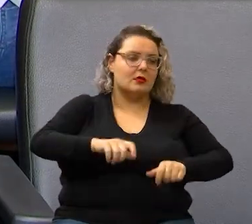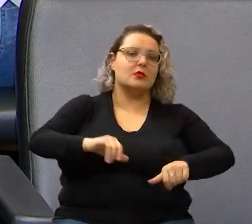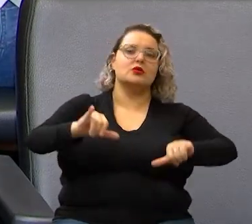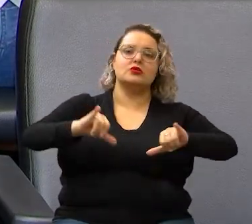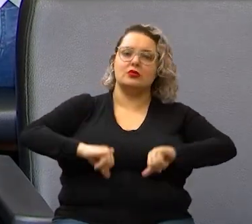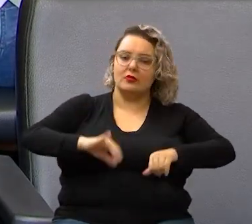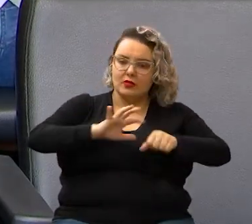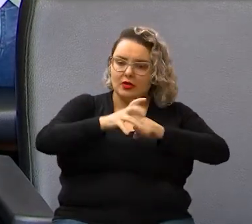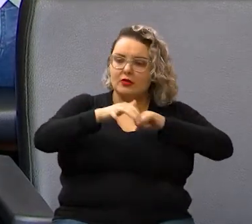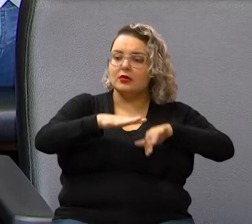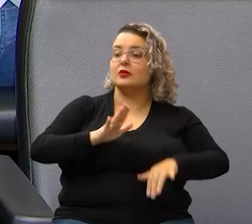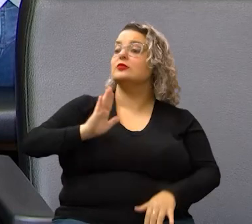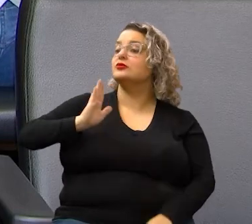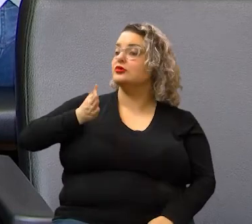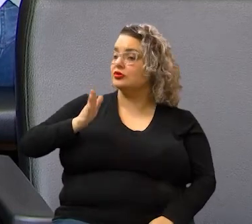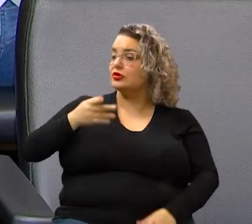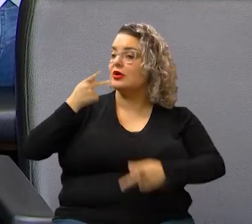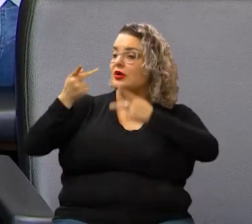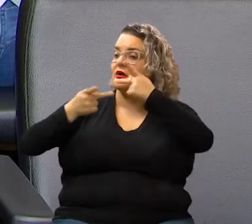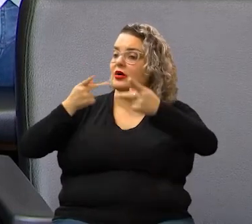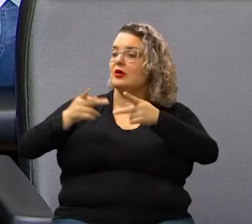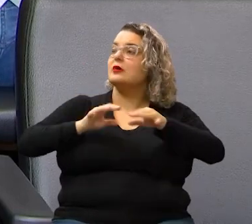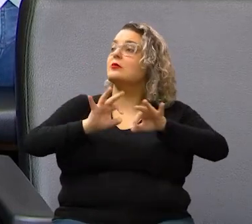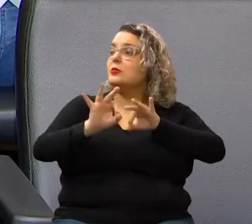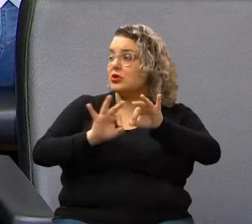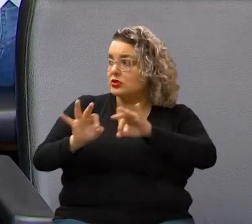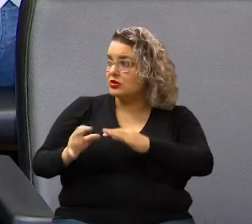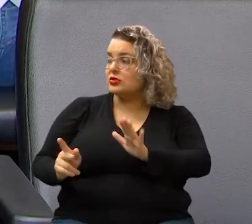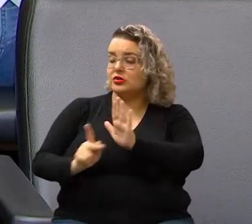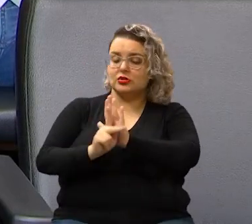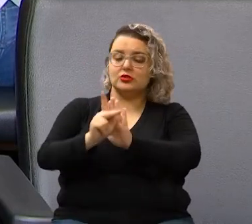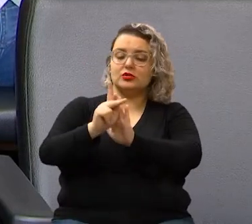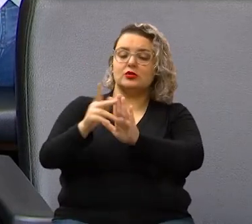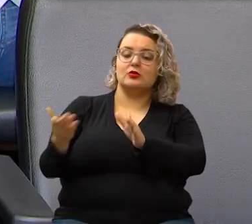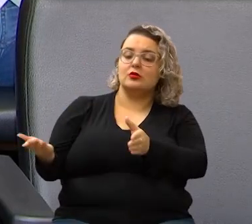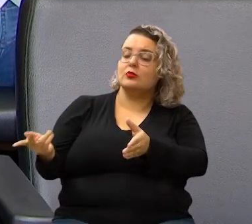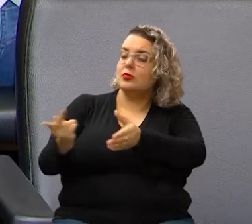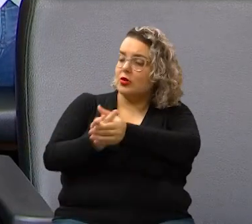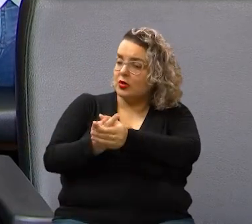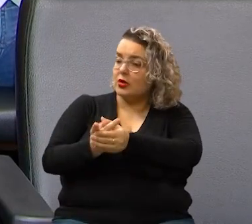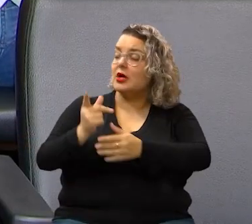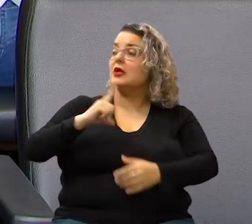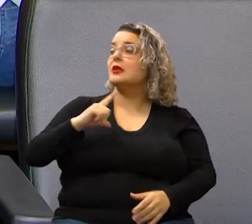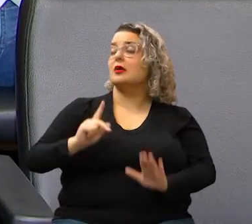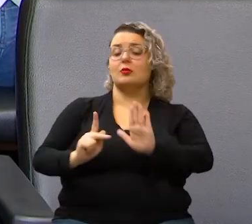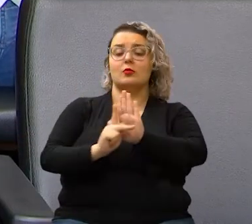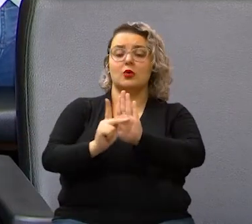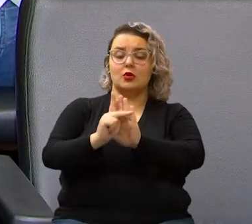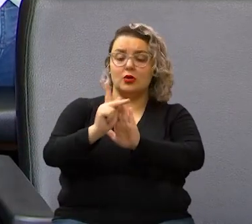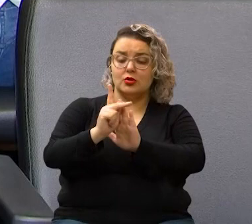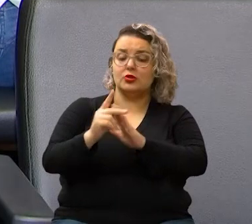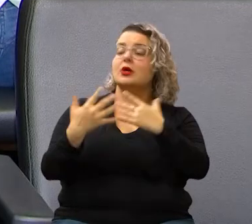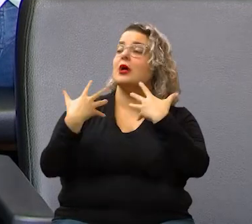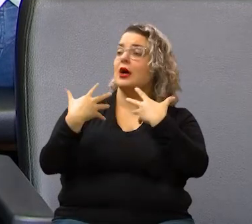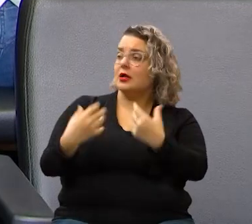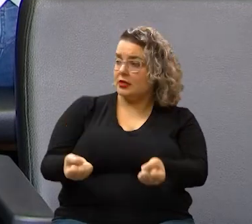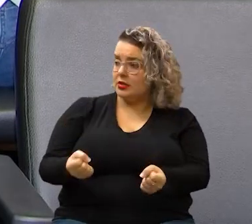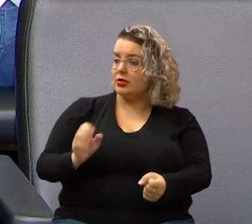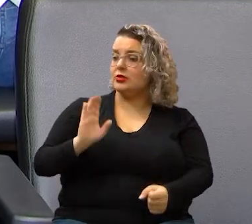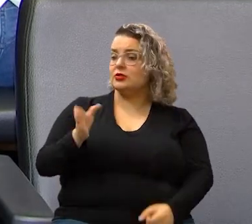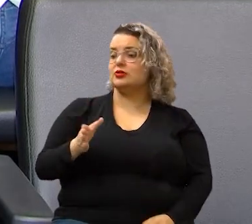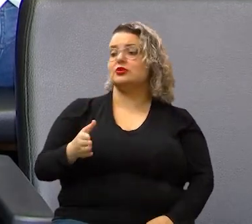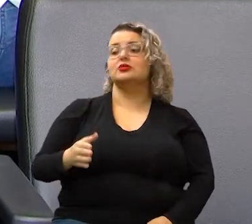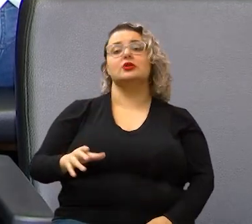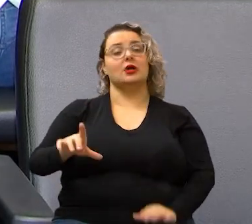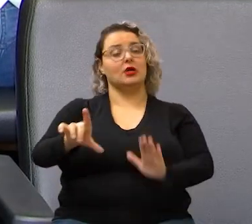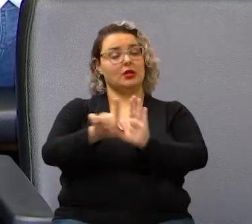muito com a pandemia. Então já já a gente vai falar sobre esses projetos que foram protocolados. Tem projeto que já está sancionado, que